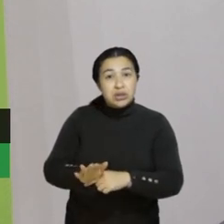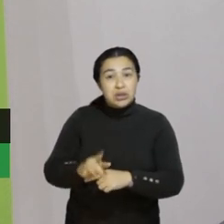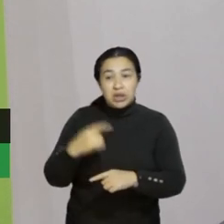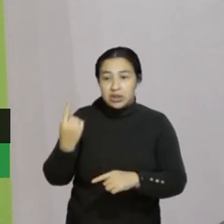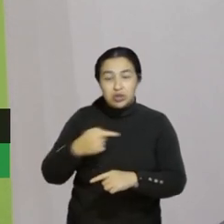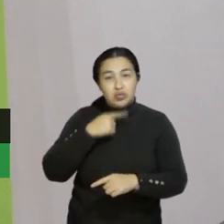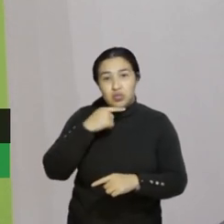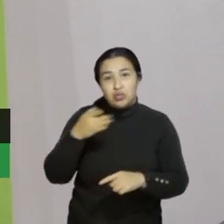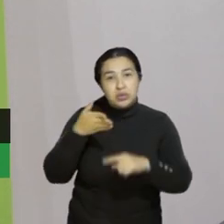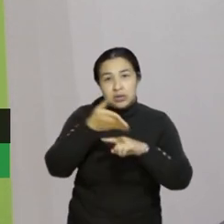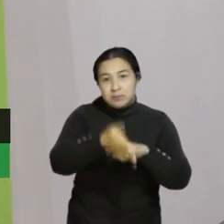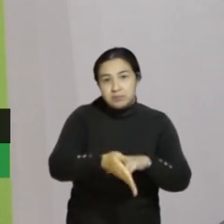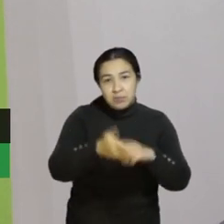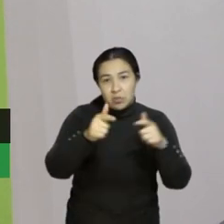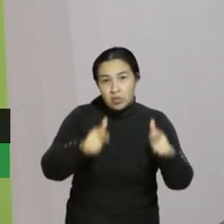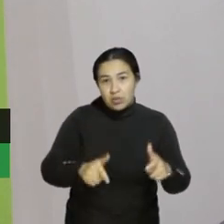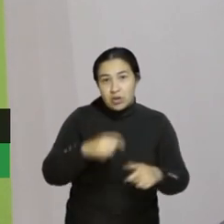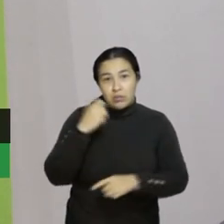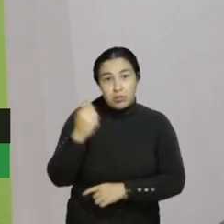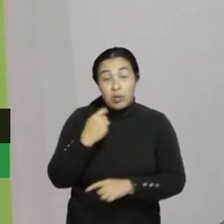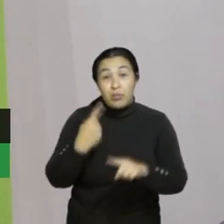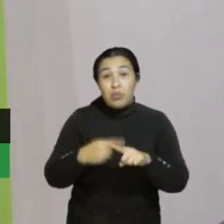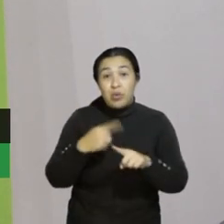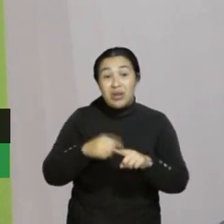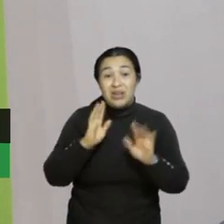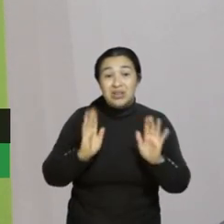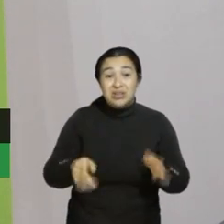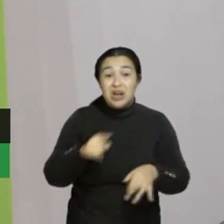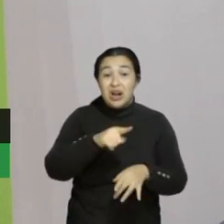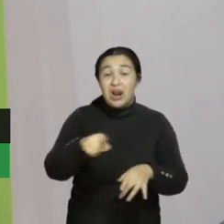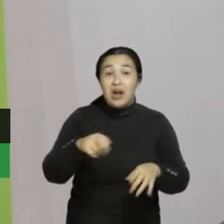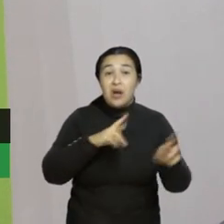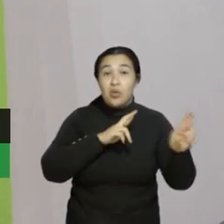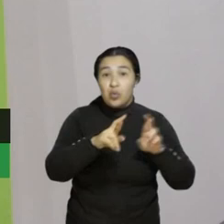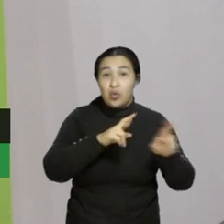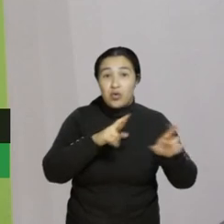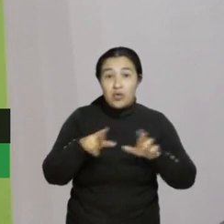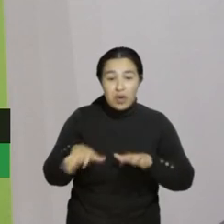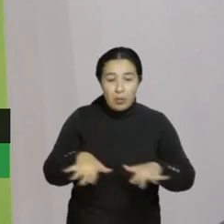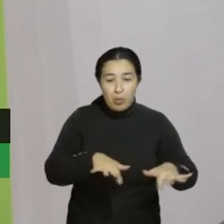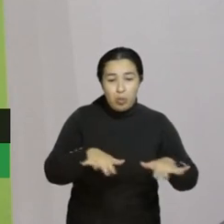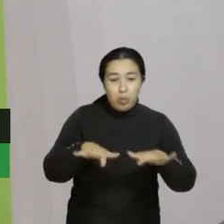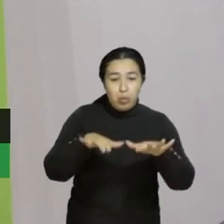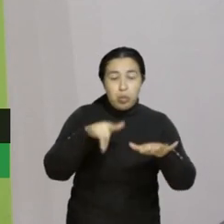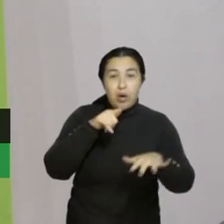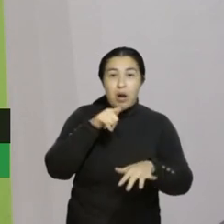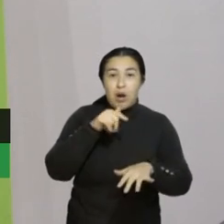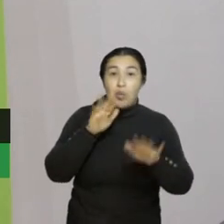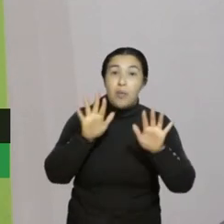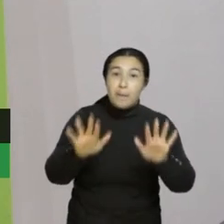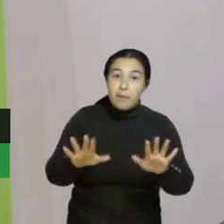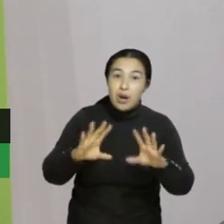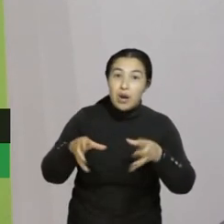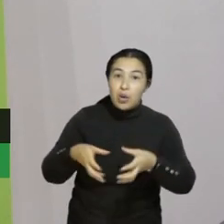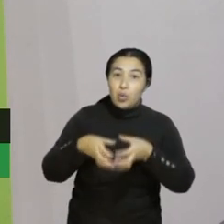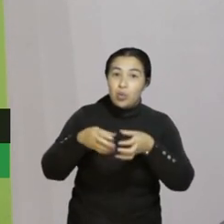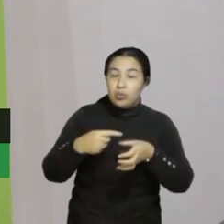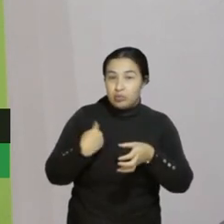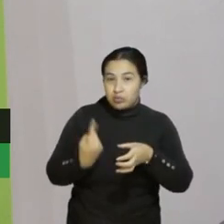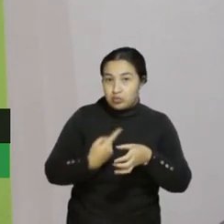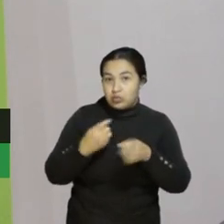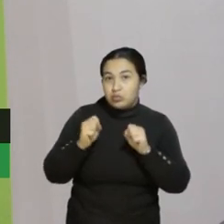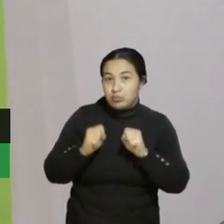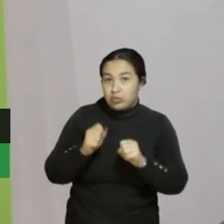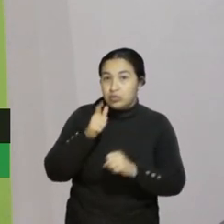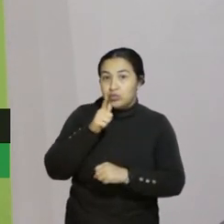chegar porque já estava tudo alagado as rodovias. Mesmo assim, a nossa equipe conseguiu fazer, dar um jeito com que fosse